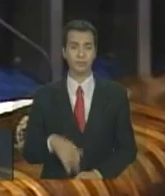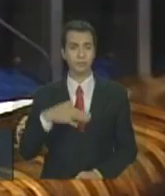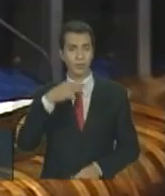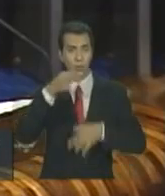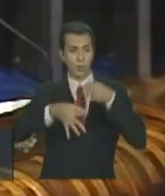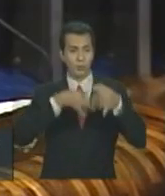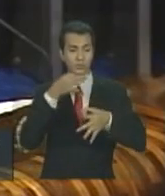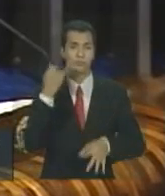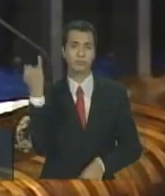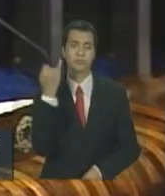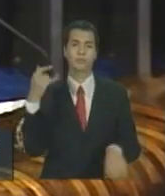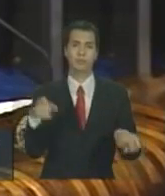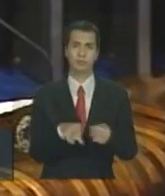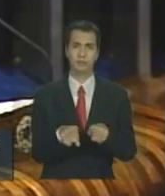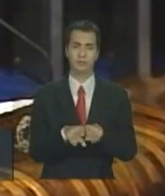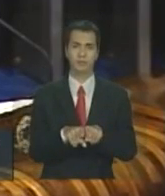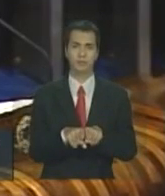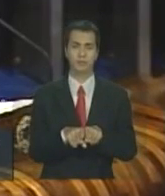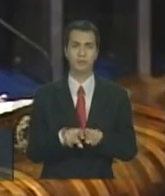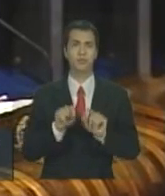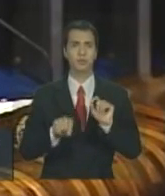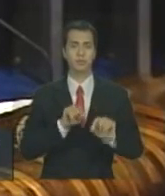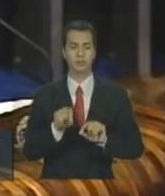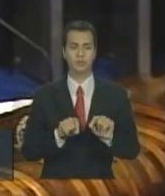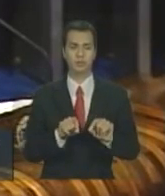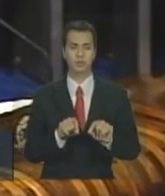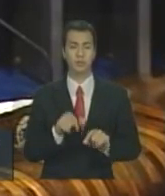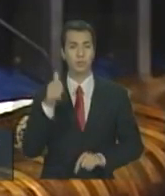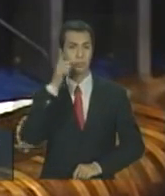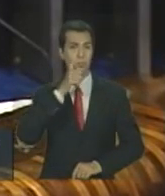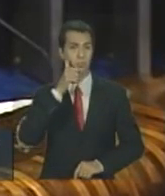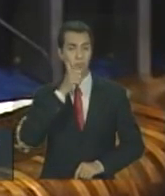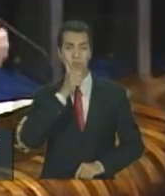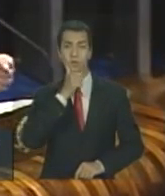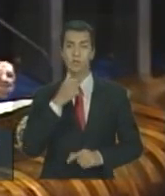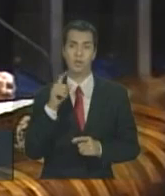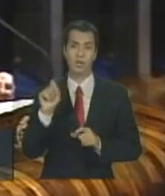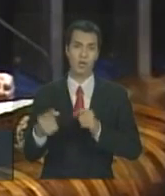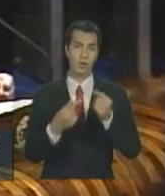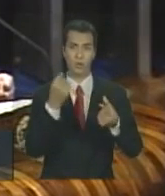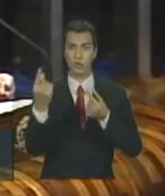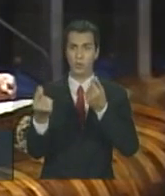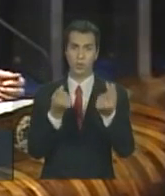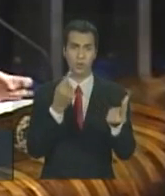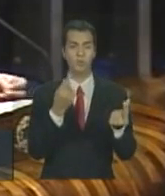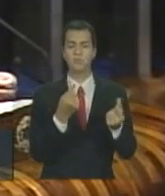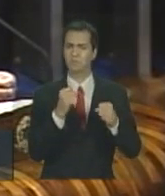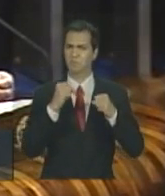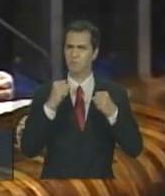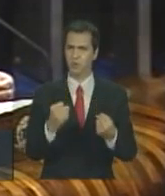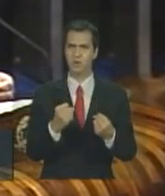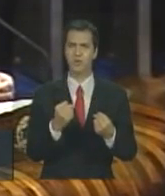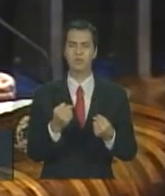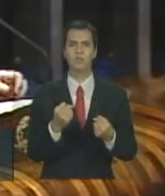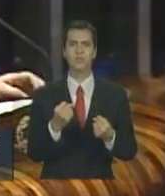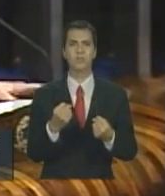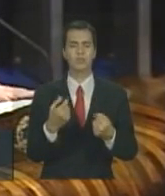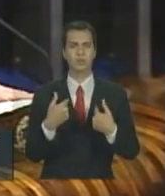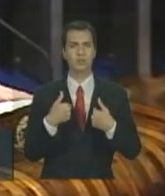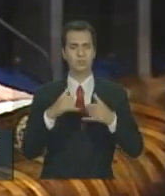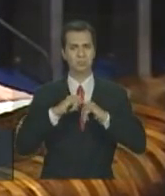também destacar que, ao lado de mulheres tão fortes, eu destaquei isso no Senado e na